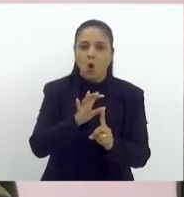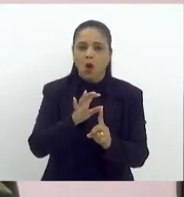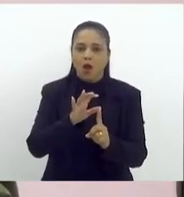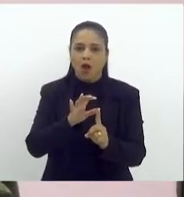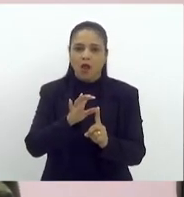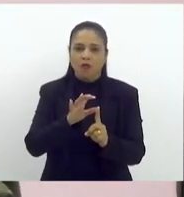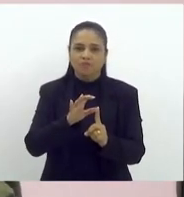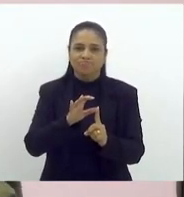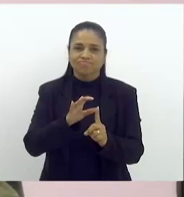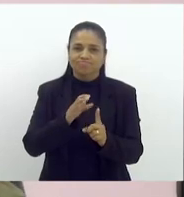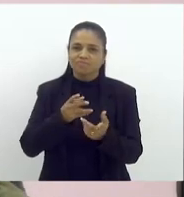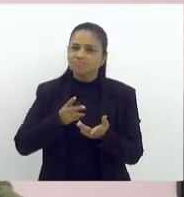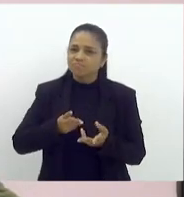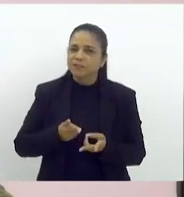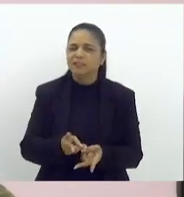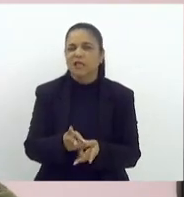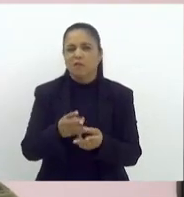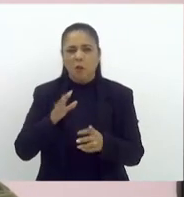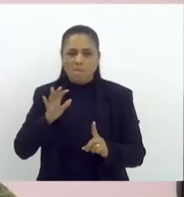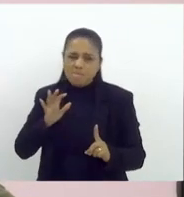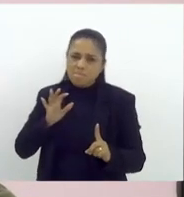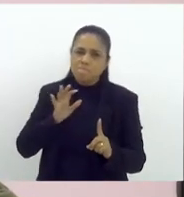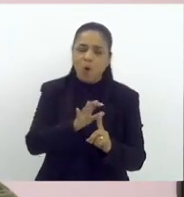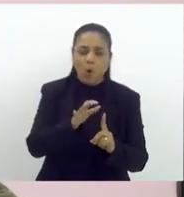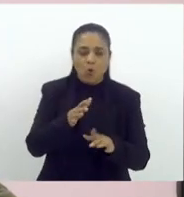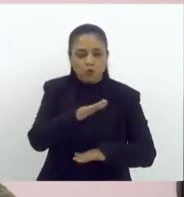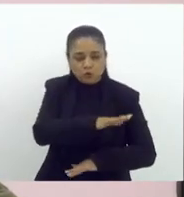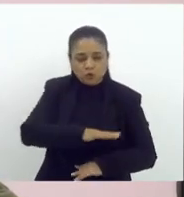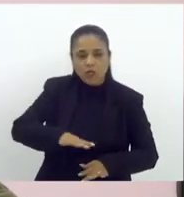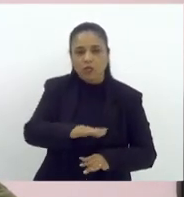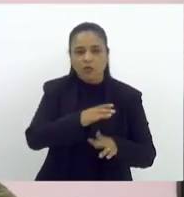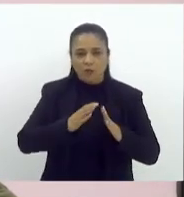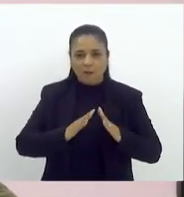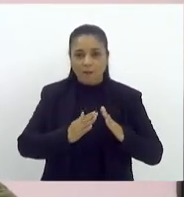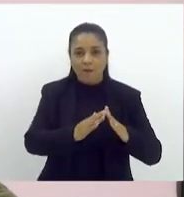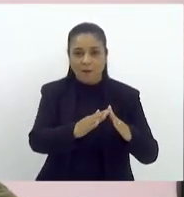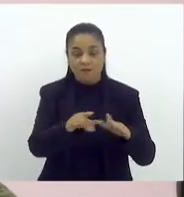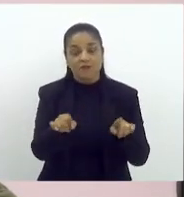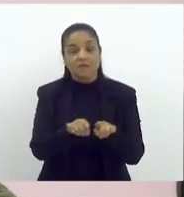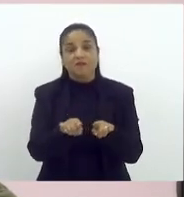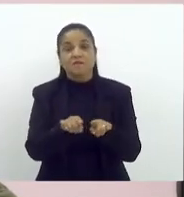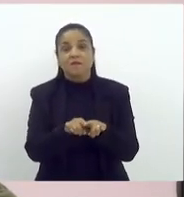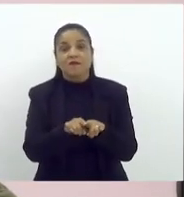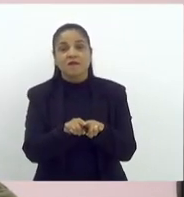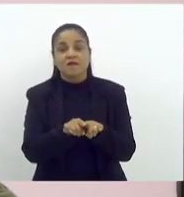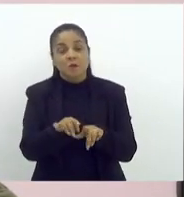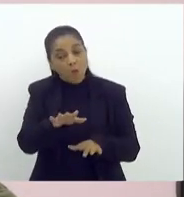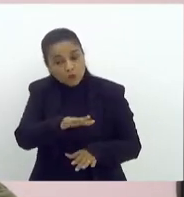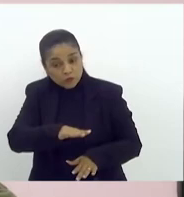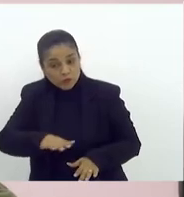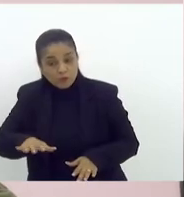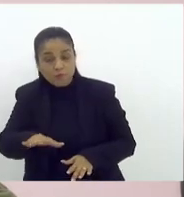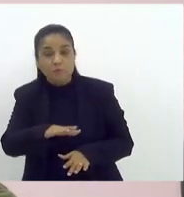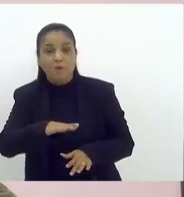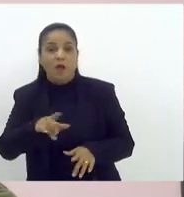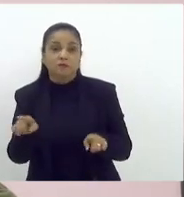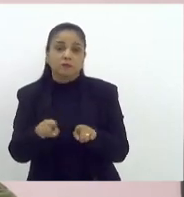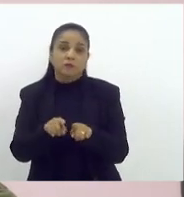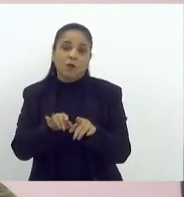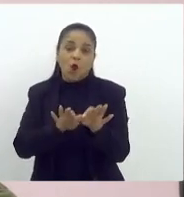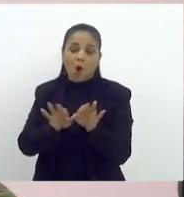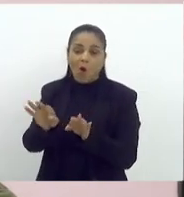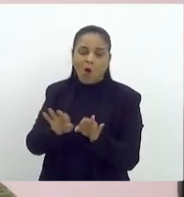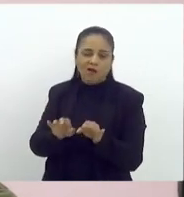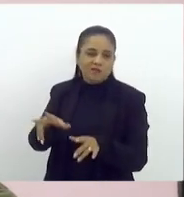costumeiramente atacadas no território periférico Mas serve também como espaço de escuta de organização